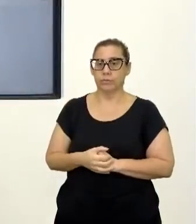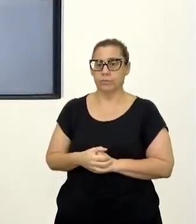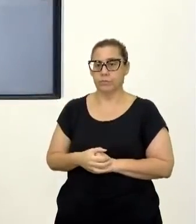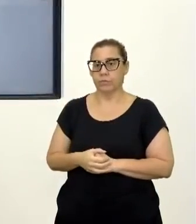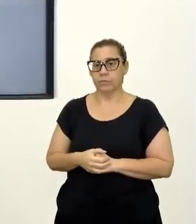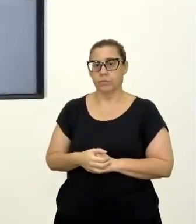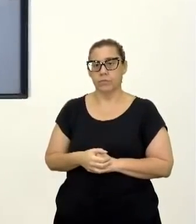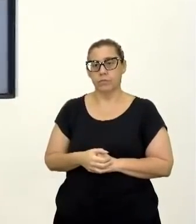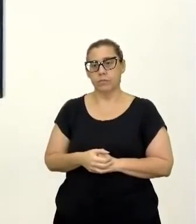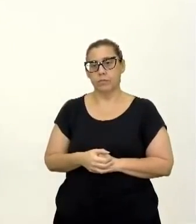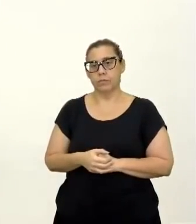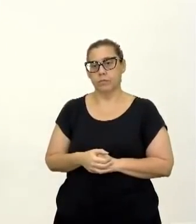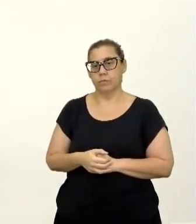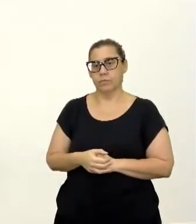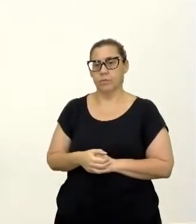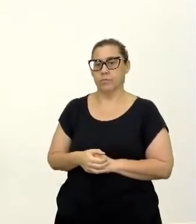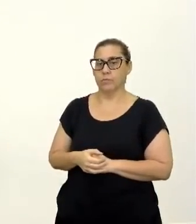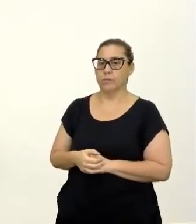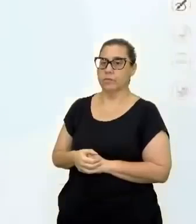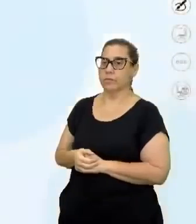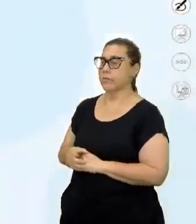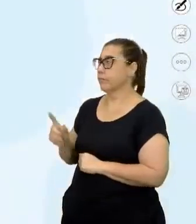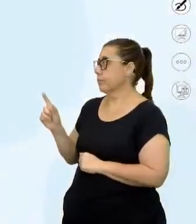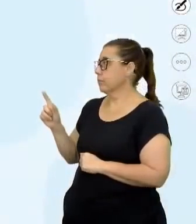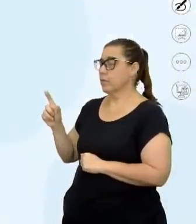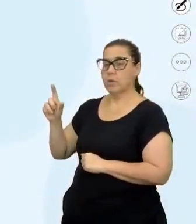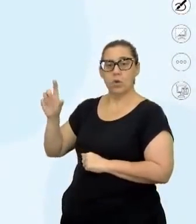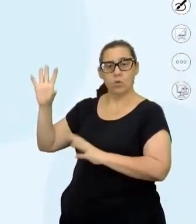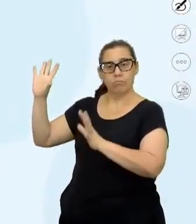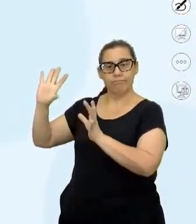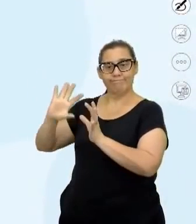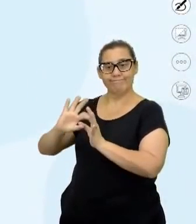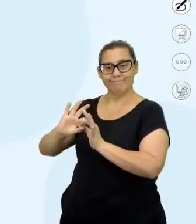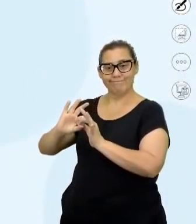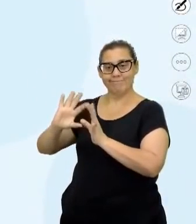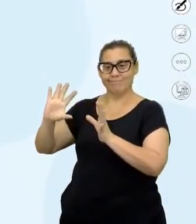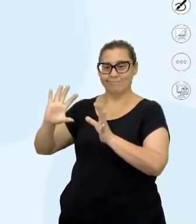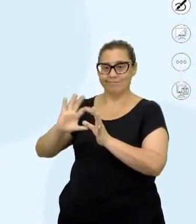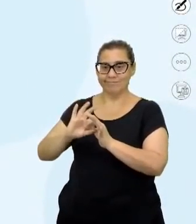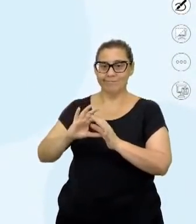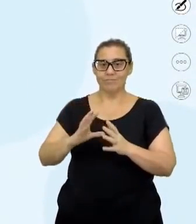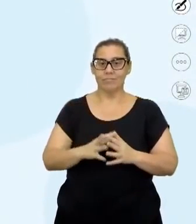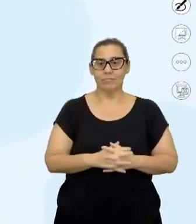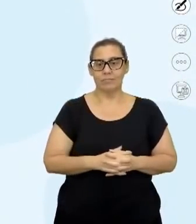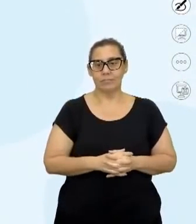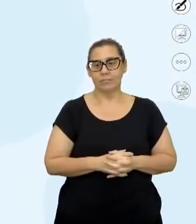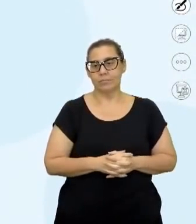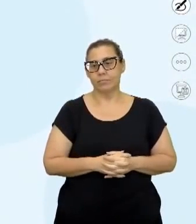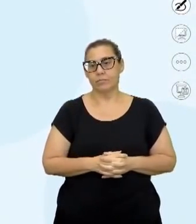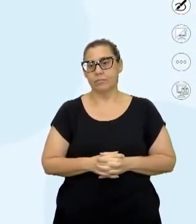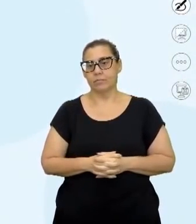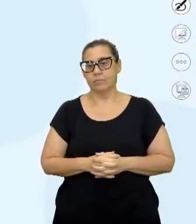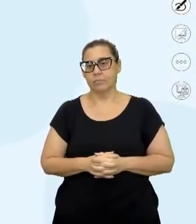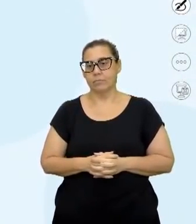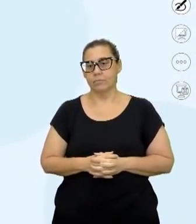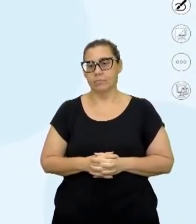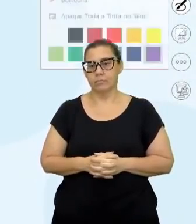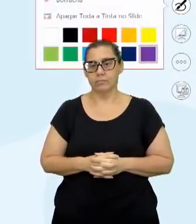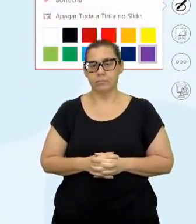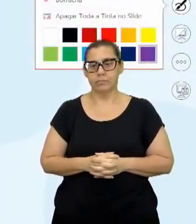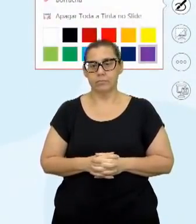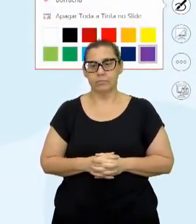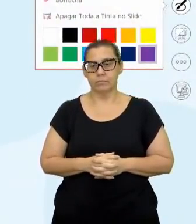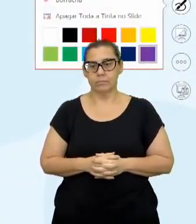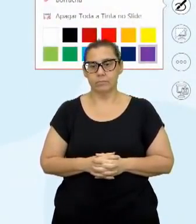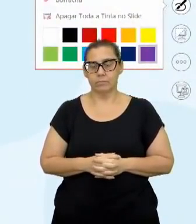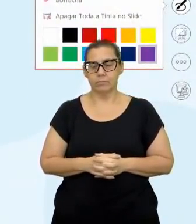a grandona com esse aqui, ó, por exemplo, se eu colocar aqui, né, desse jeito, aqui, opa, deixa eu apagar aqui, né, isso